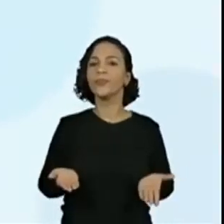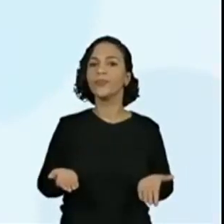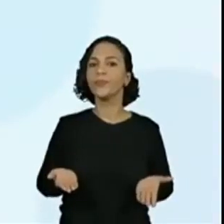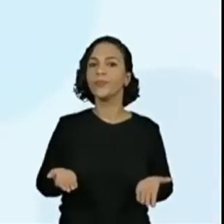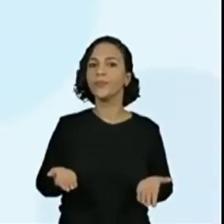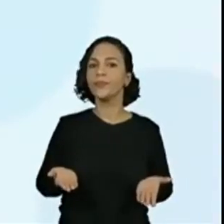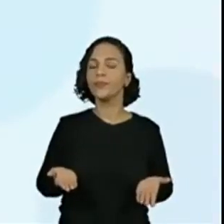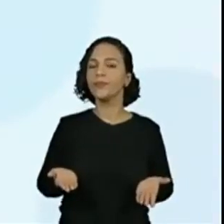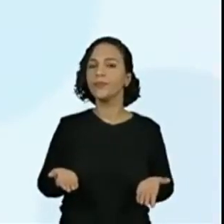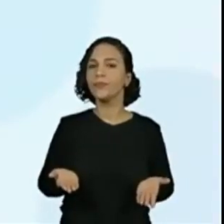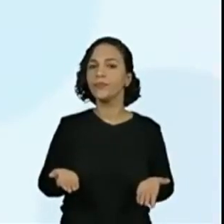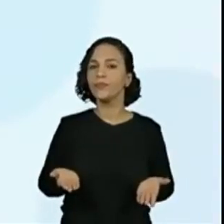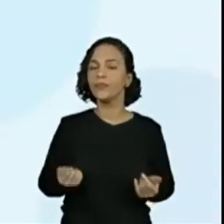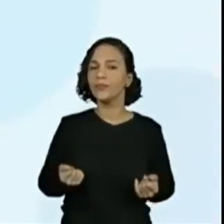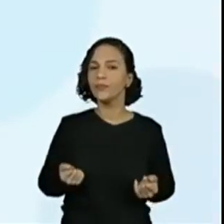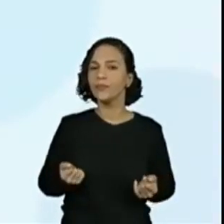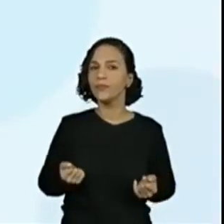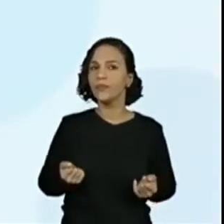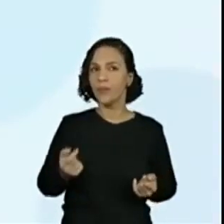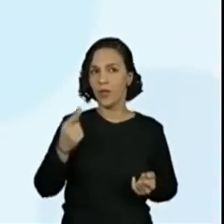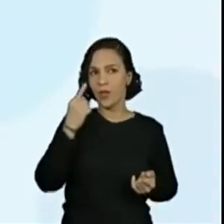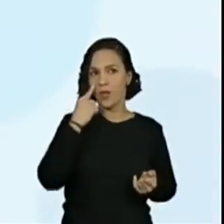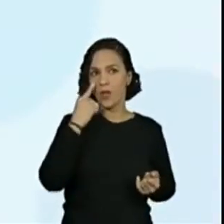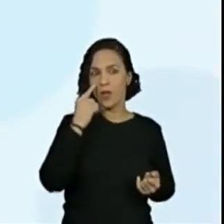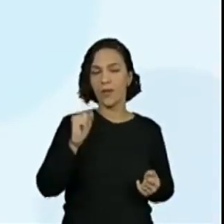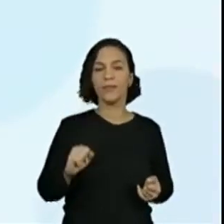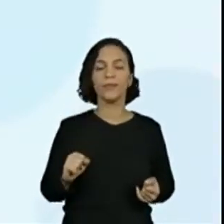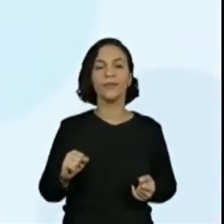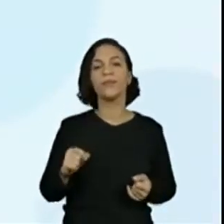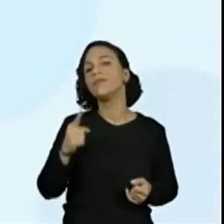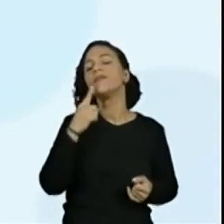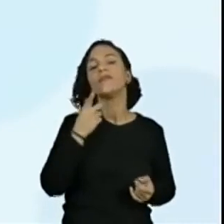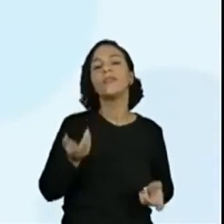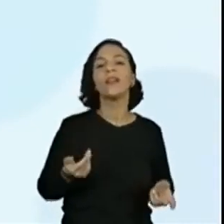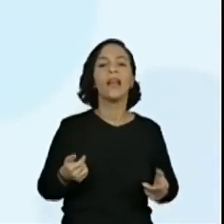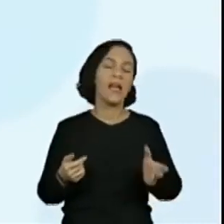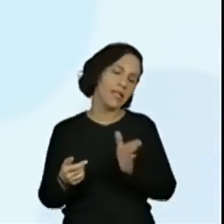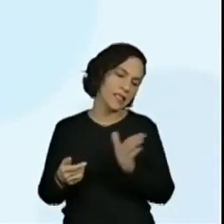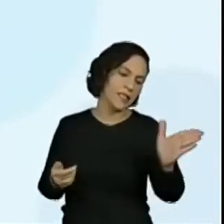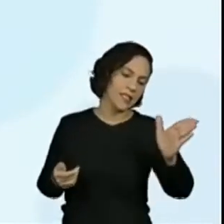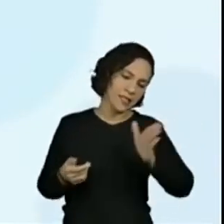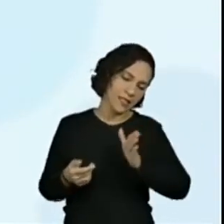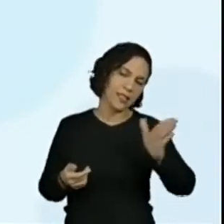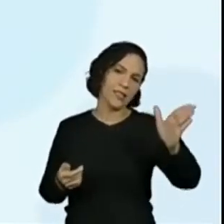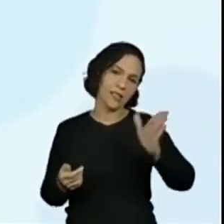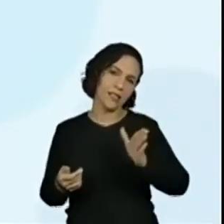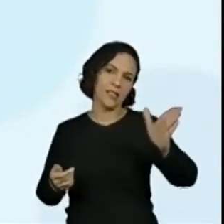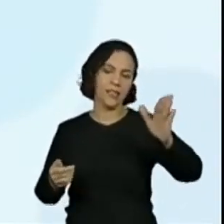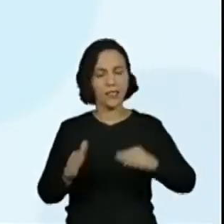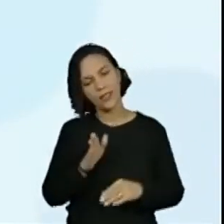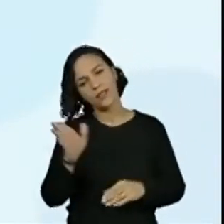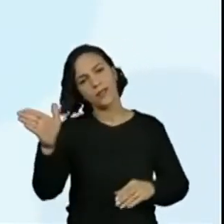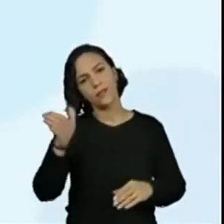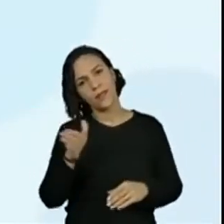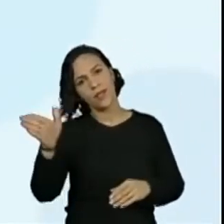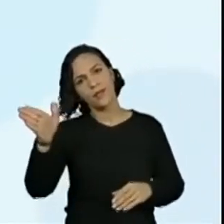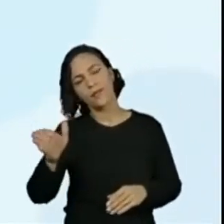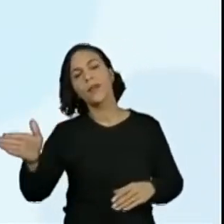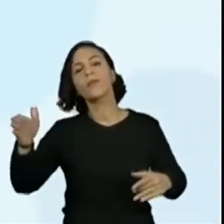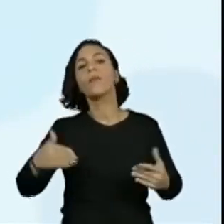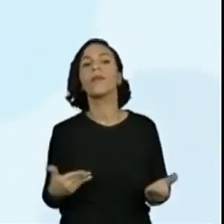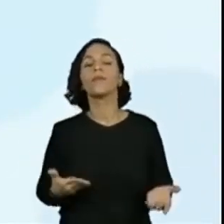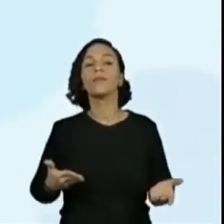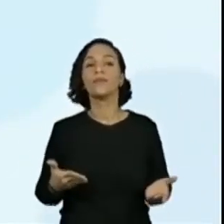E aí... Que eu tô vendo ali, né? Esquerda, esquerda, vira reto, vira direito. Eu acho que nesse momento que eles saem da casa, eles vão estar